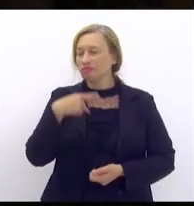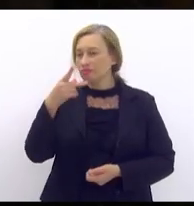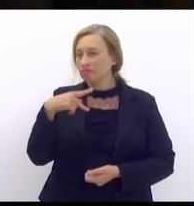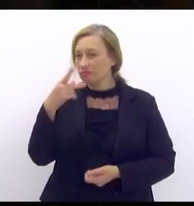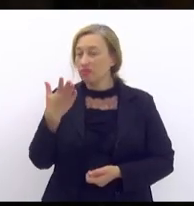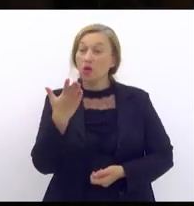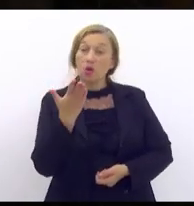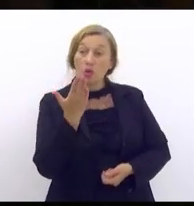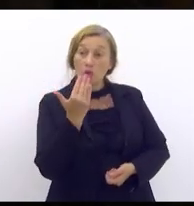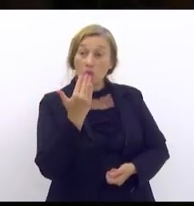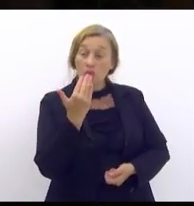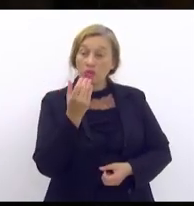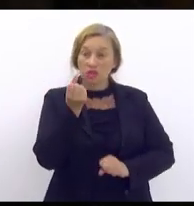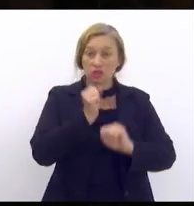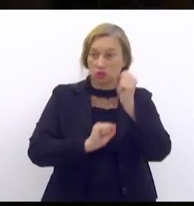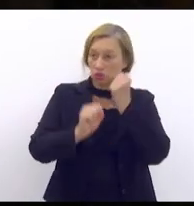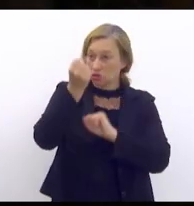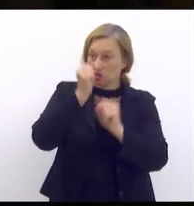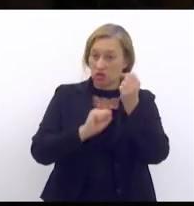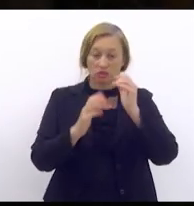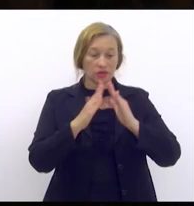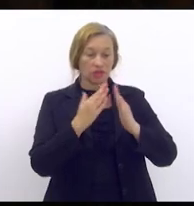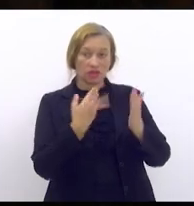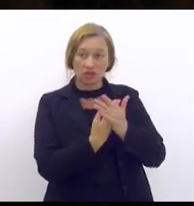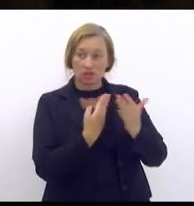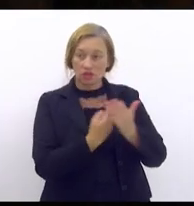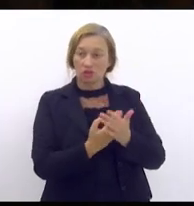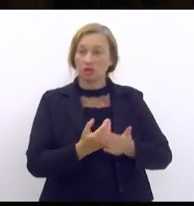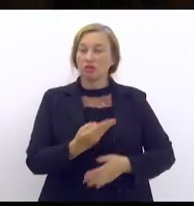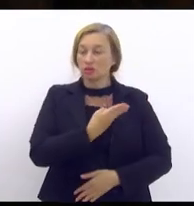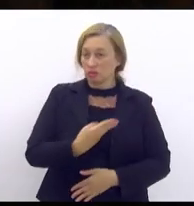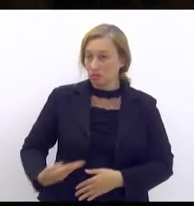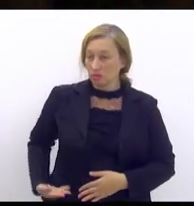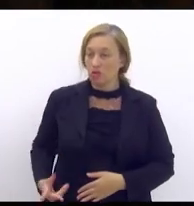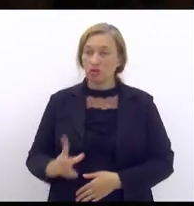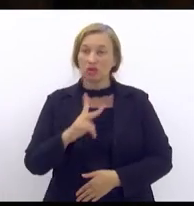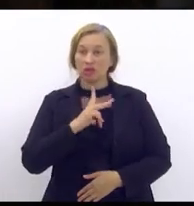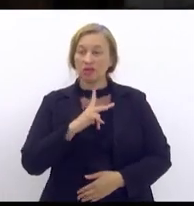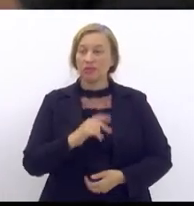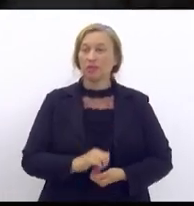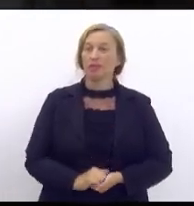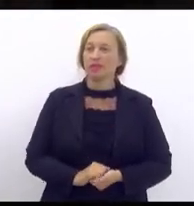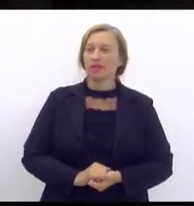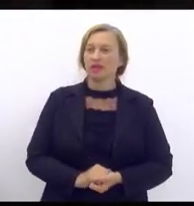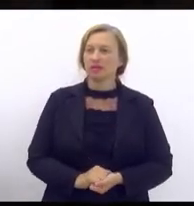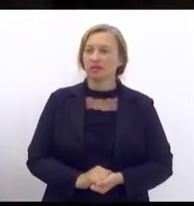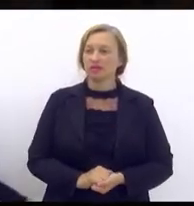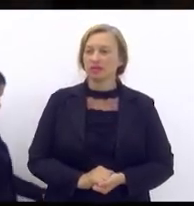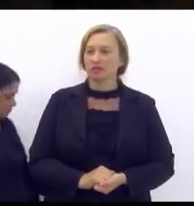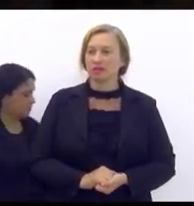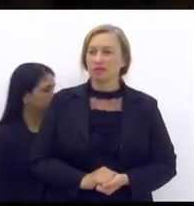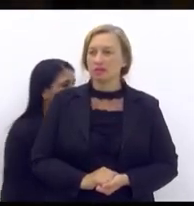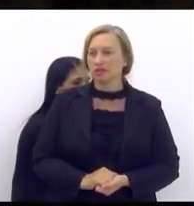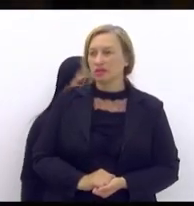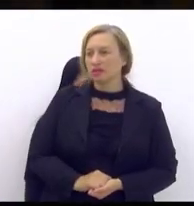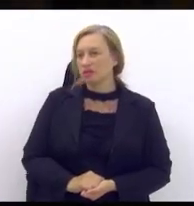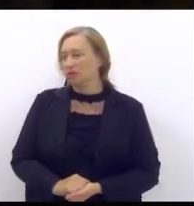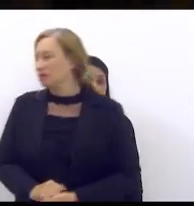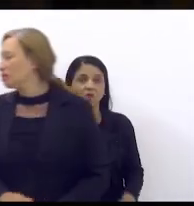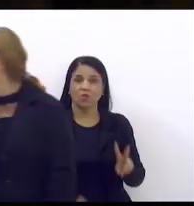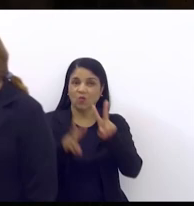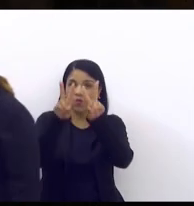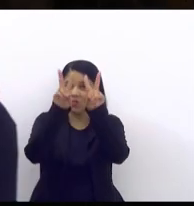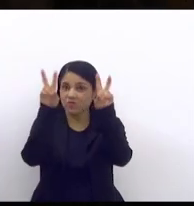alimentos ultraprocessados nas escolas, sejam elas públicas ou privadas, a gente está trazendo à tona um tema